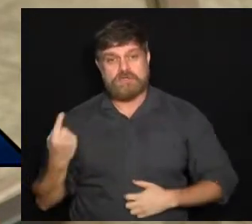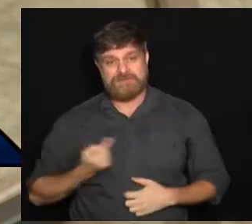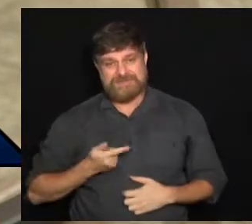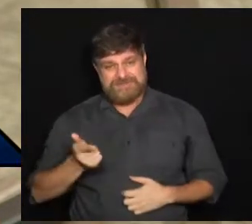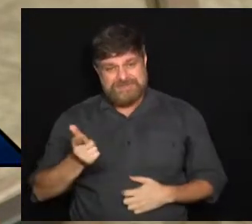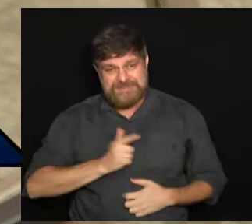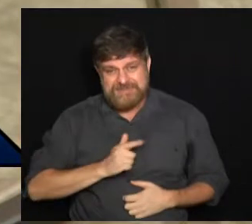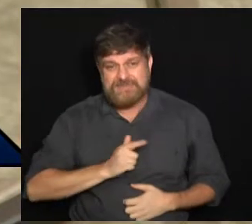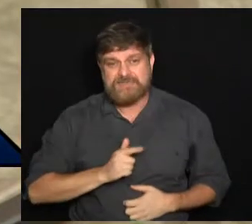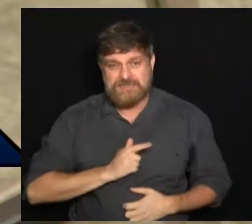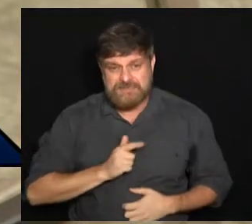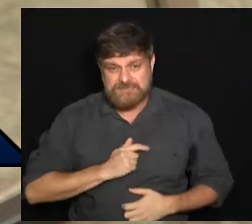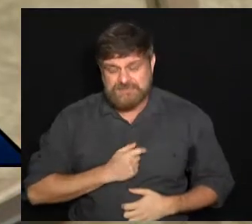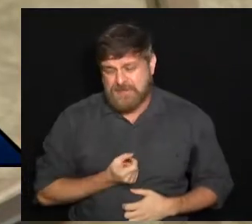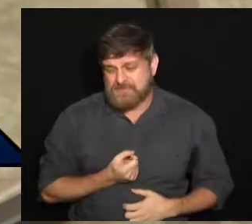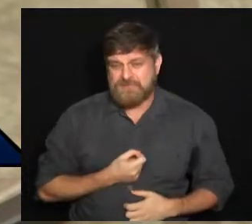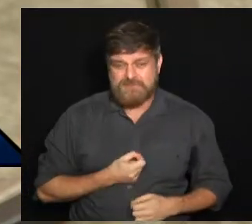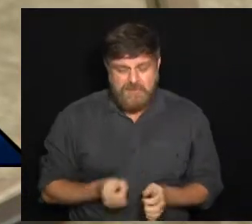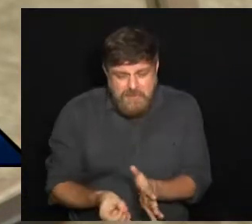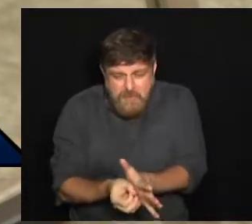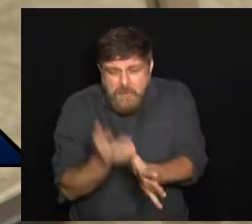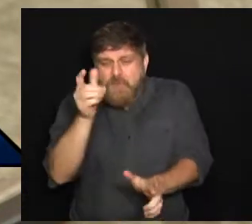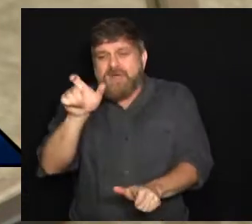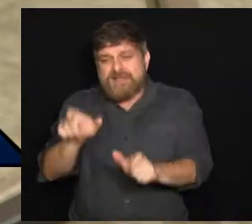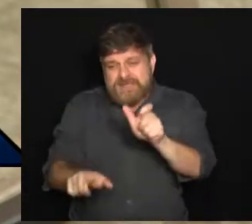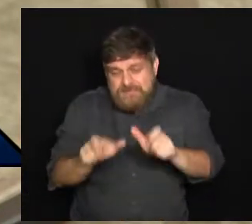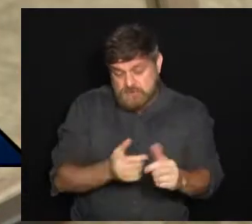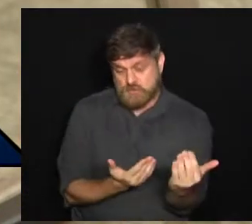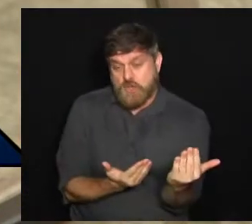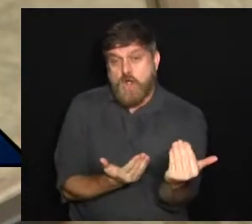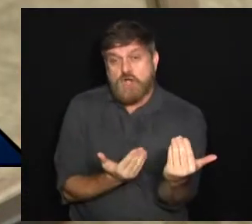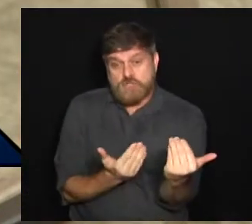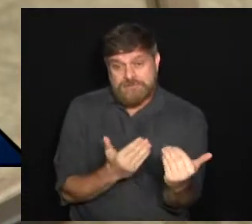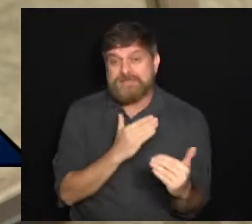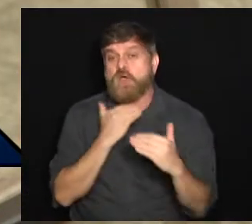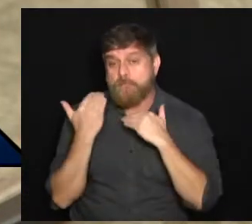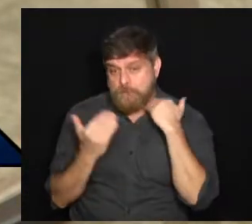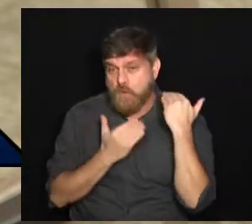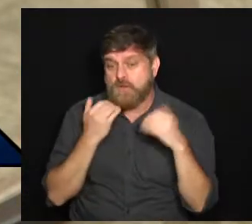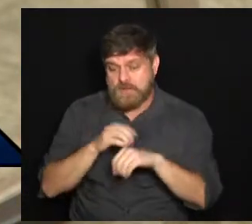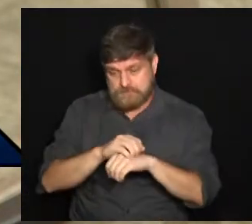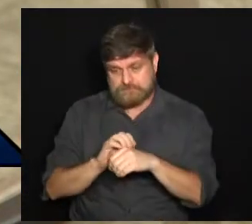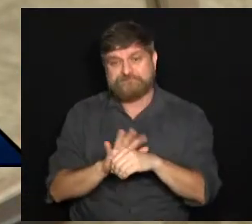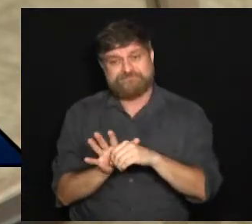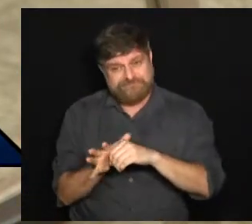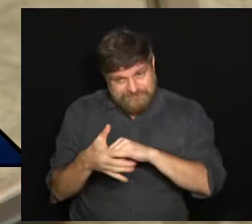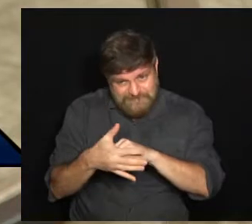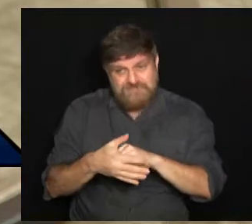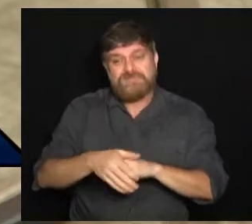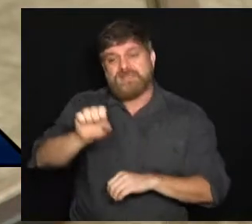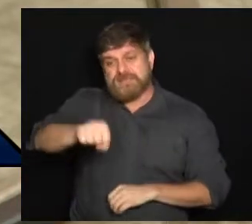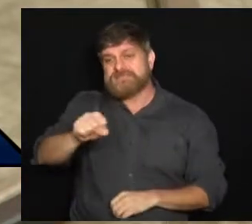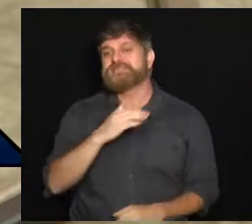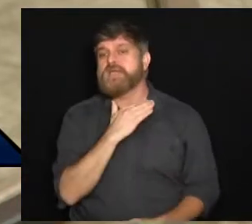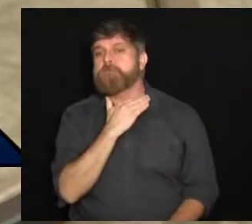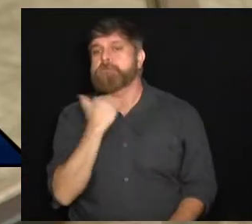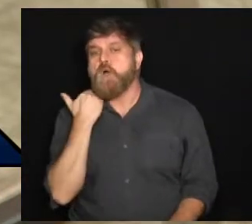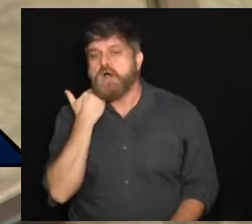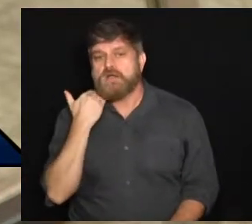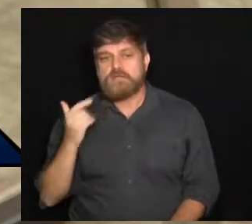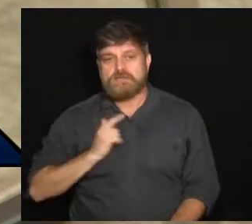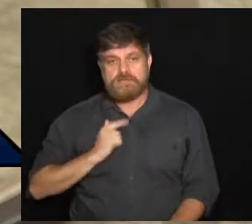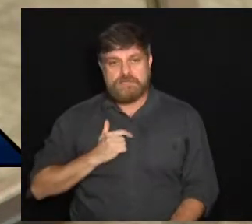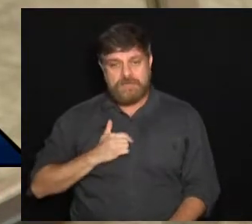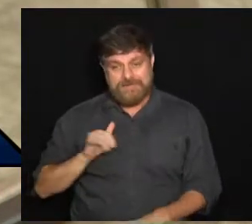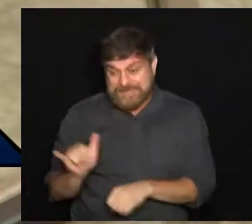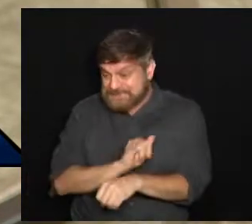e muitos e muitos casos de pessoas jovens que estão morrendo de coronavírus, infelizmente. Então, as medidas têm que ser iguais